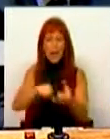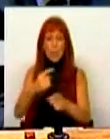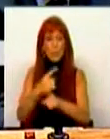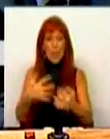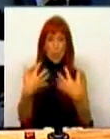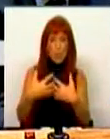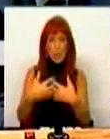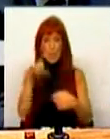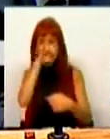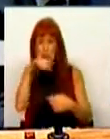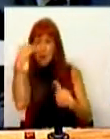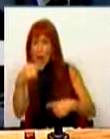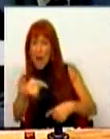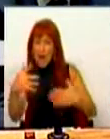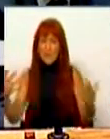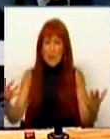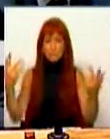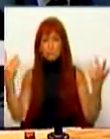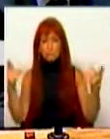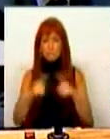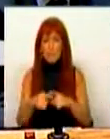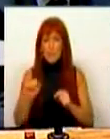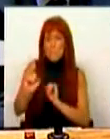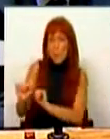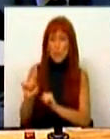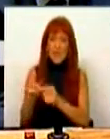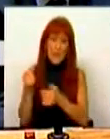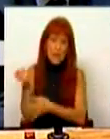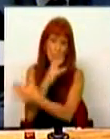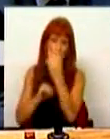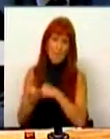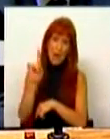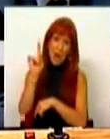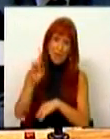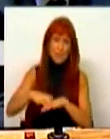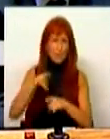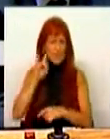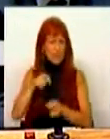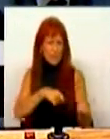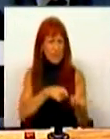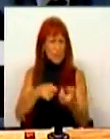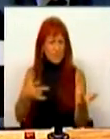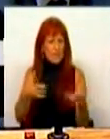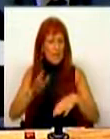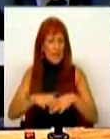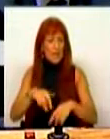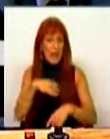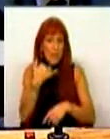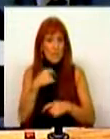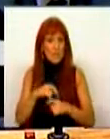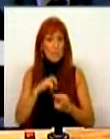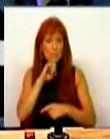havia dúvidas ambientais muito próprias do Norte da Europa sobre a importância do regadio. E foi felizmente